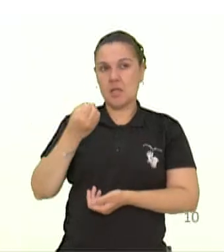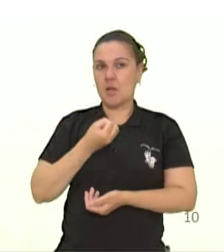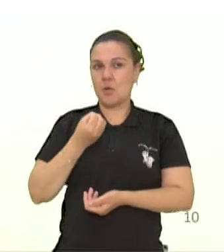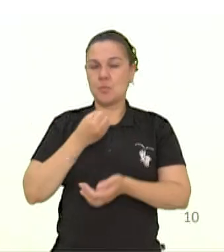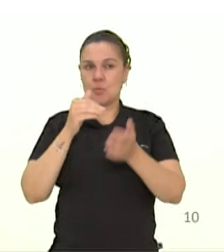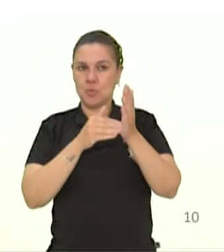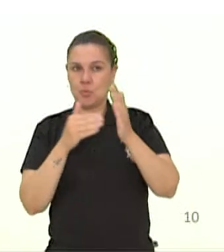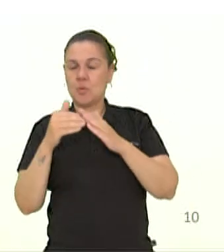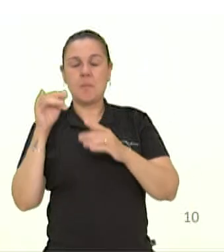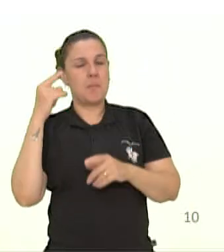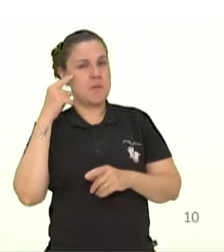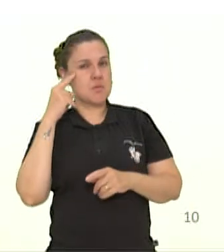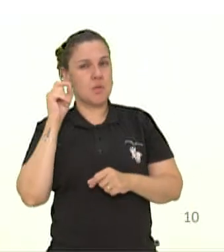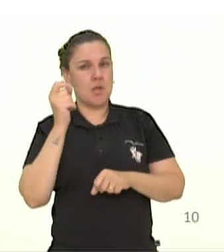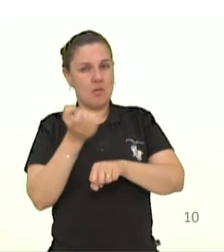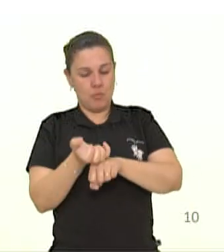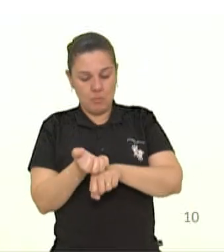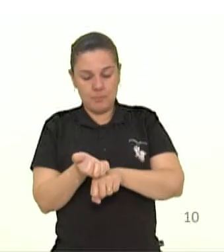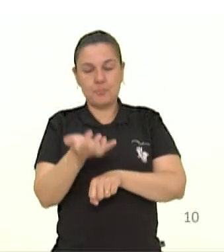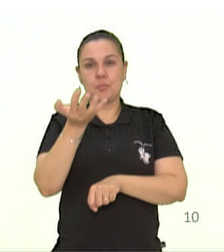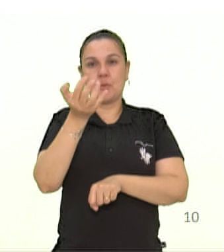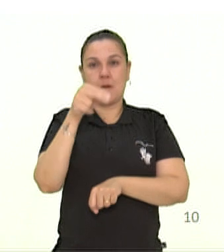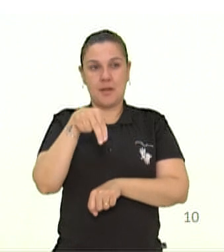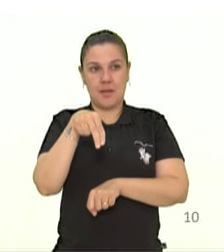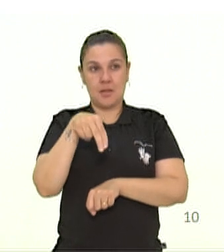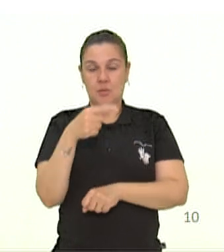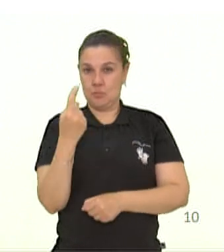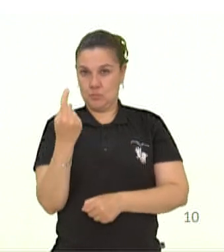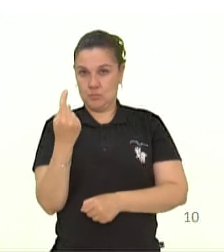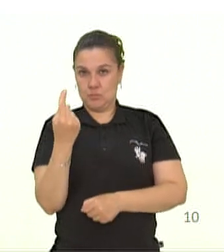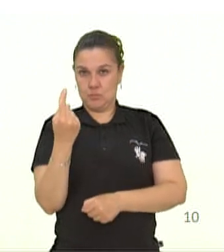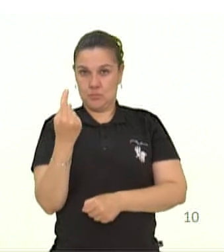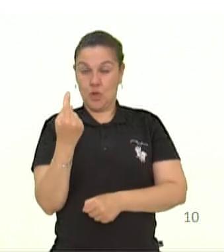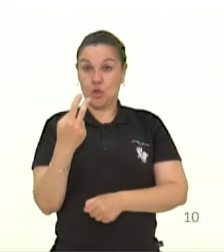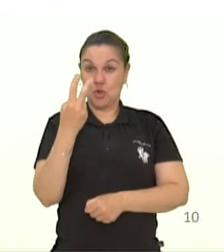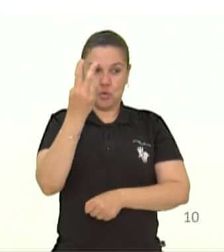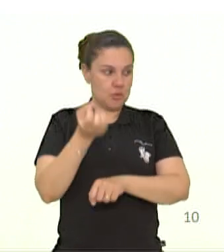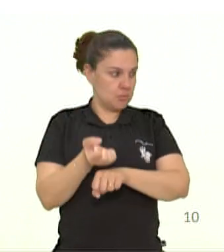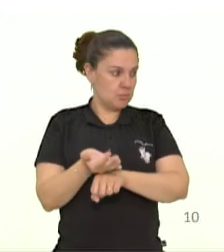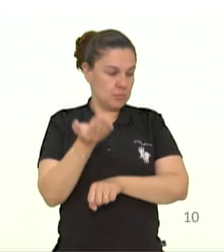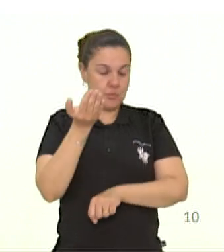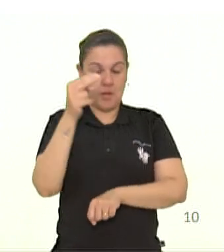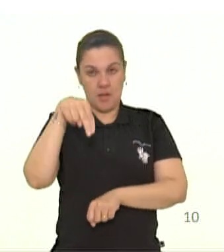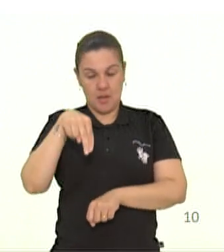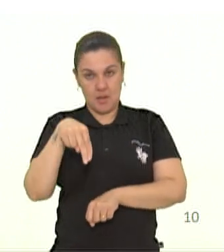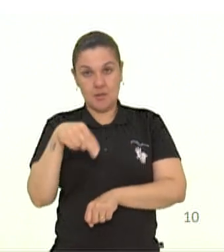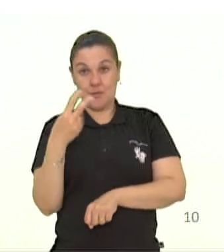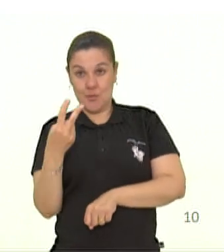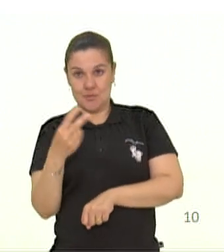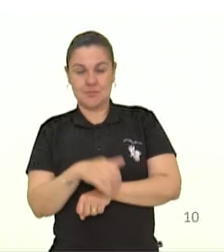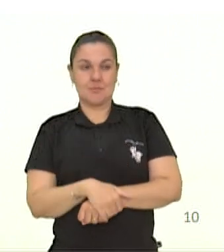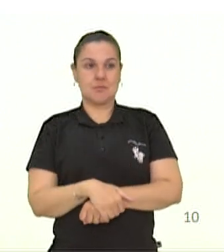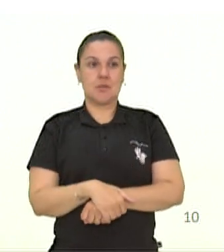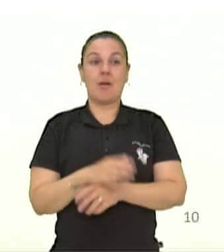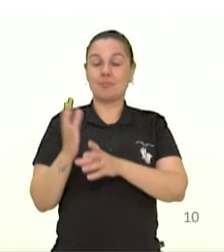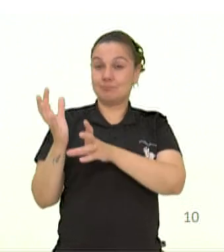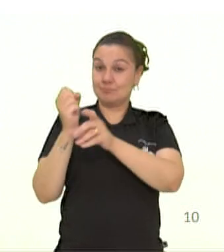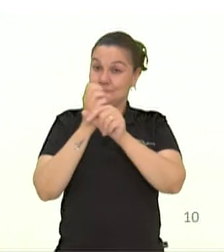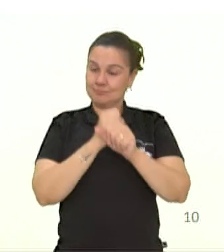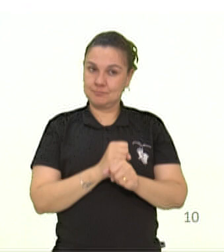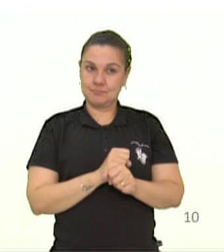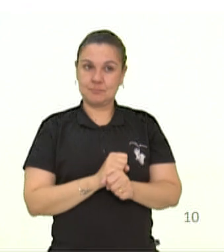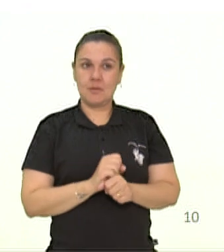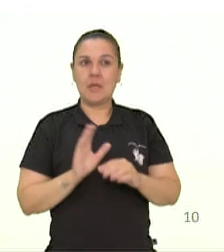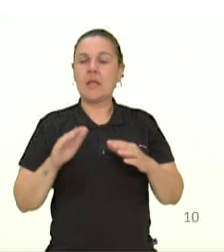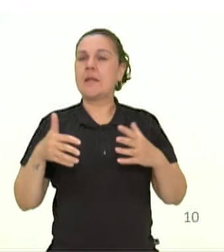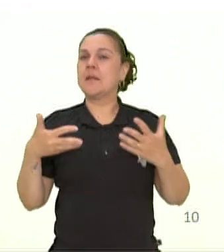N, pensa assim, sai um pacote, N igual a 1. Sai outro grupo de pacotes, N igual a 2 e assim por diante.